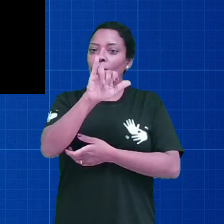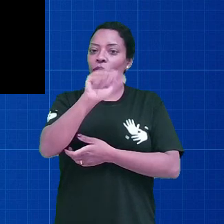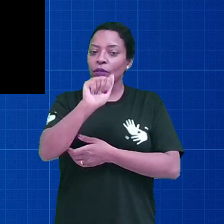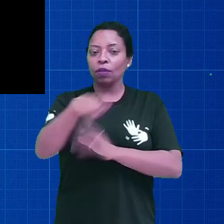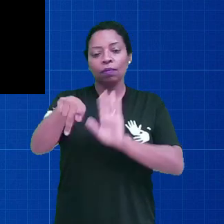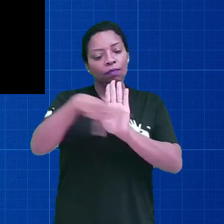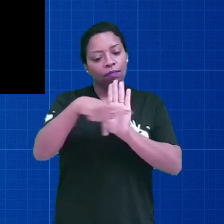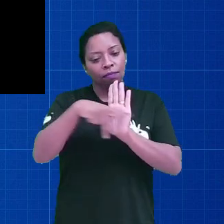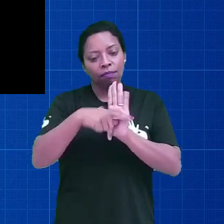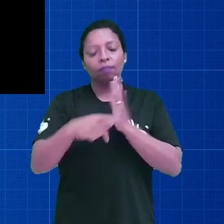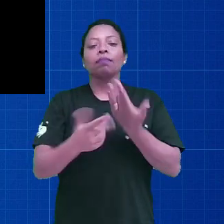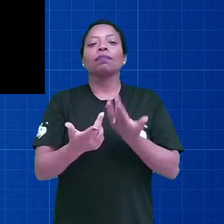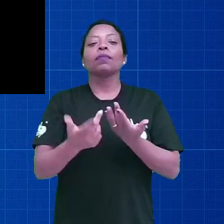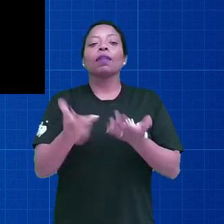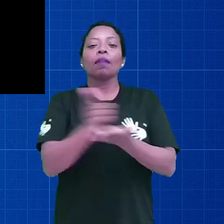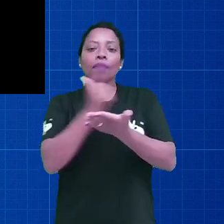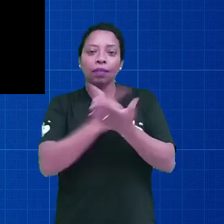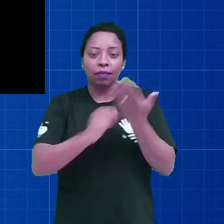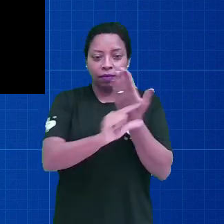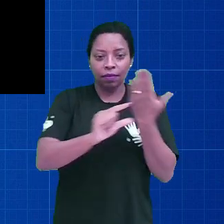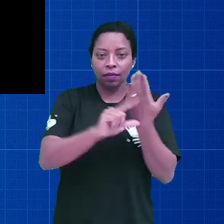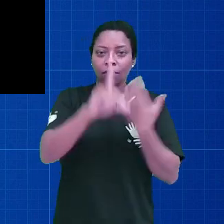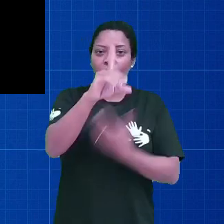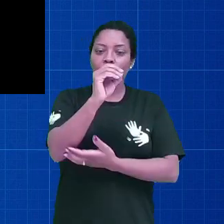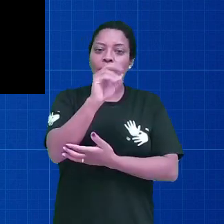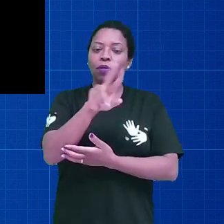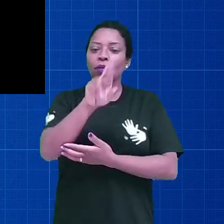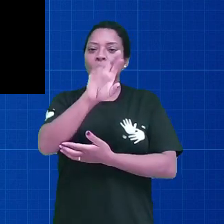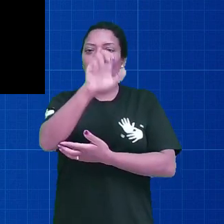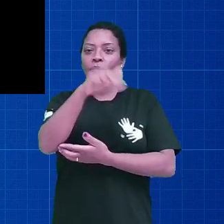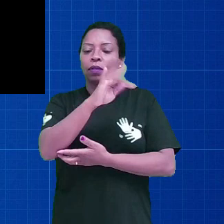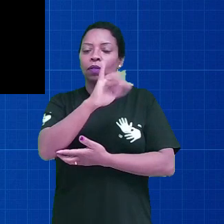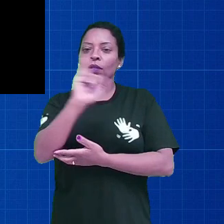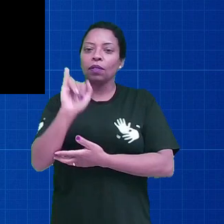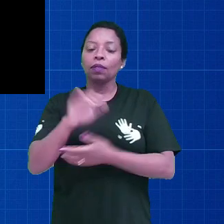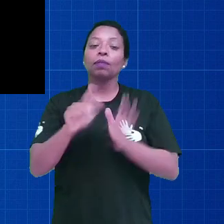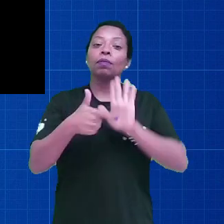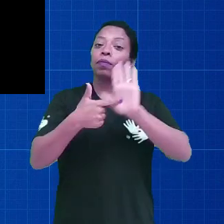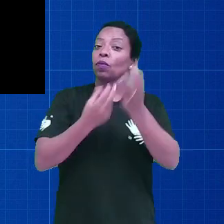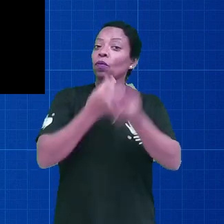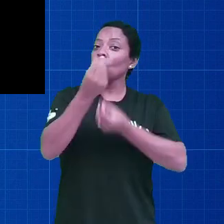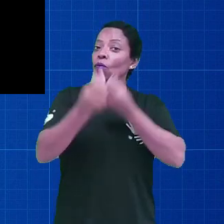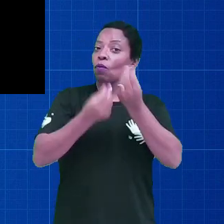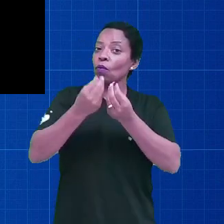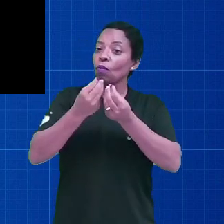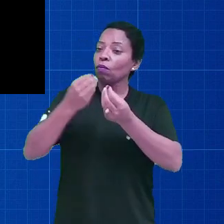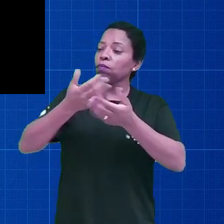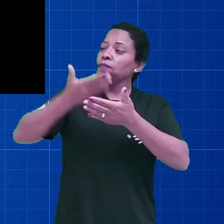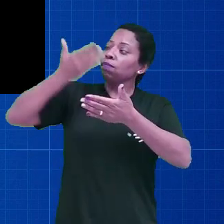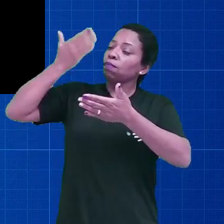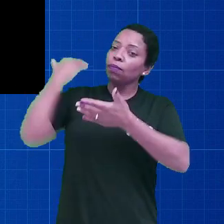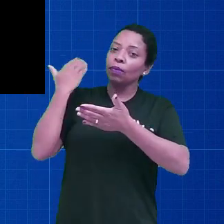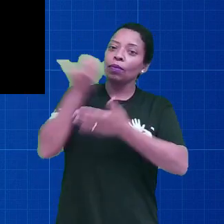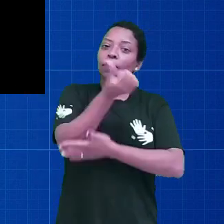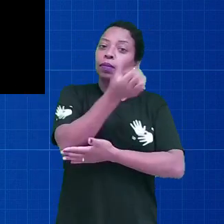Lorente, que conta um pouco dessa história do estudo da meteorologia, que começou lá atrás, 600 anos antes